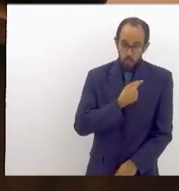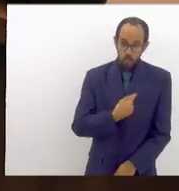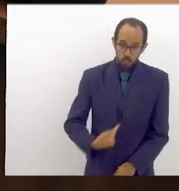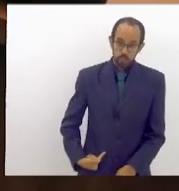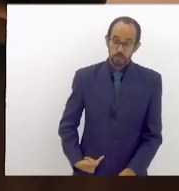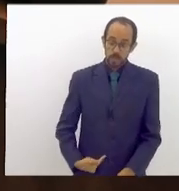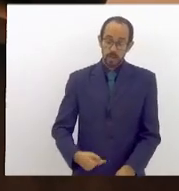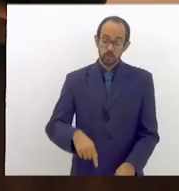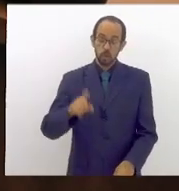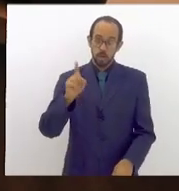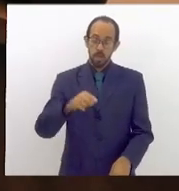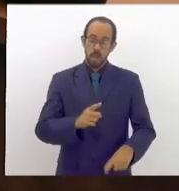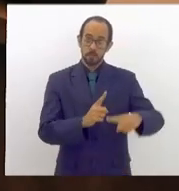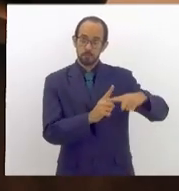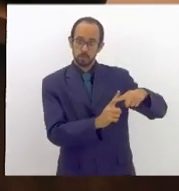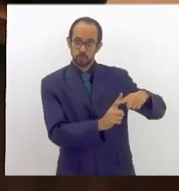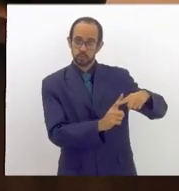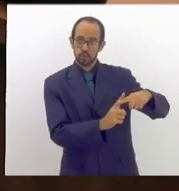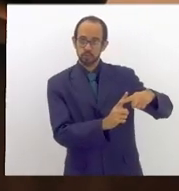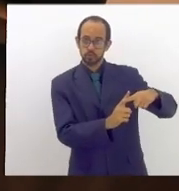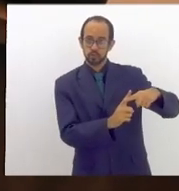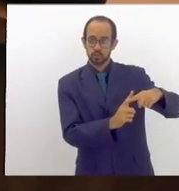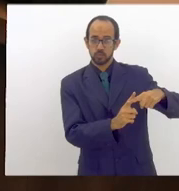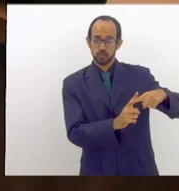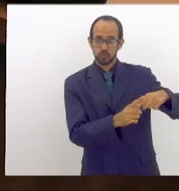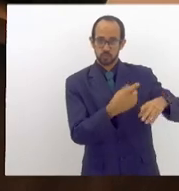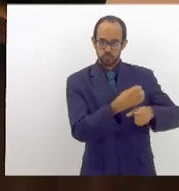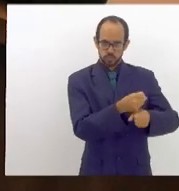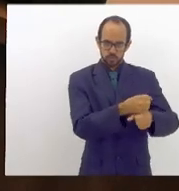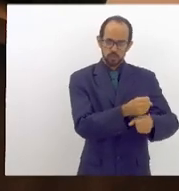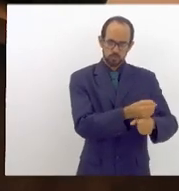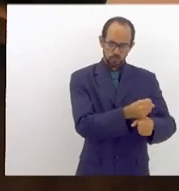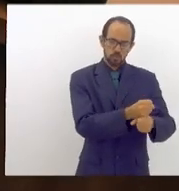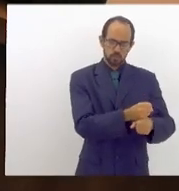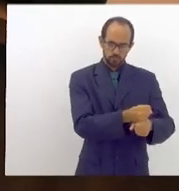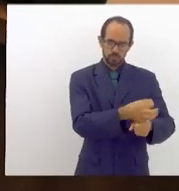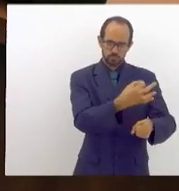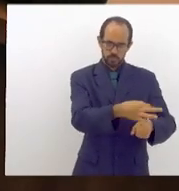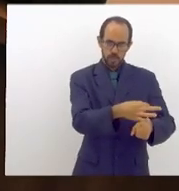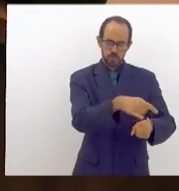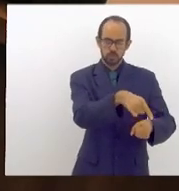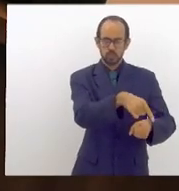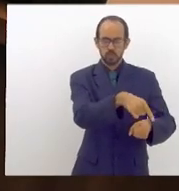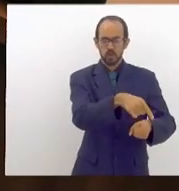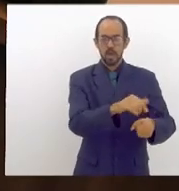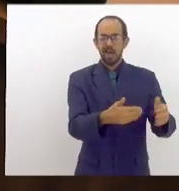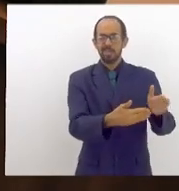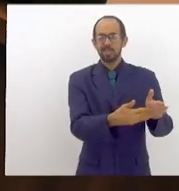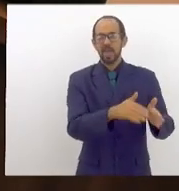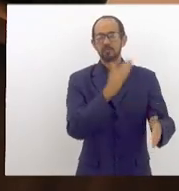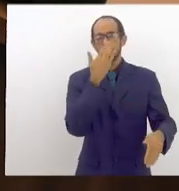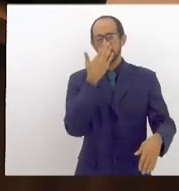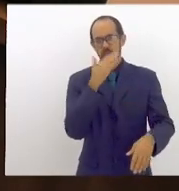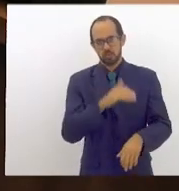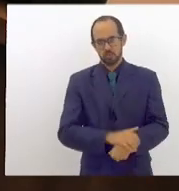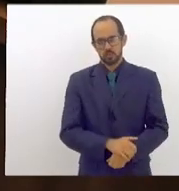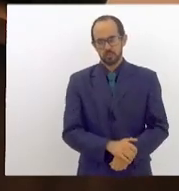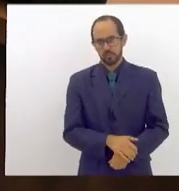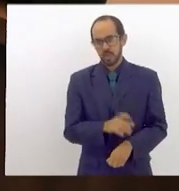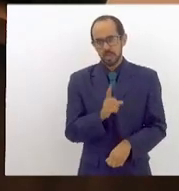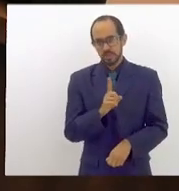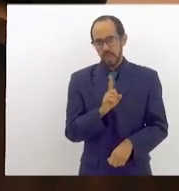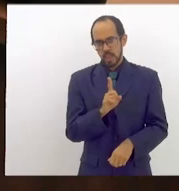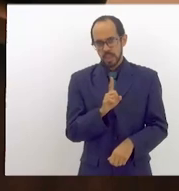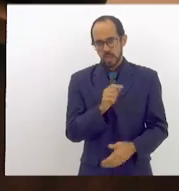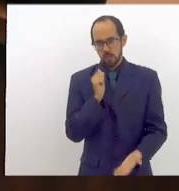a de plante a de plante quer dizer está em dia até Fevereiro se ele não